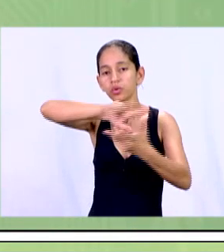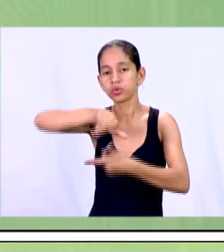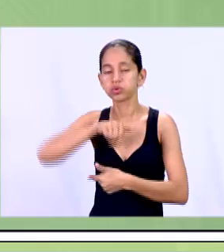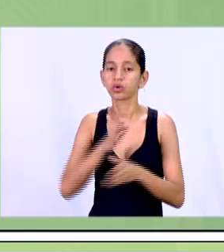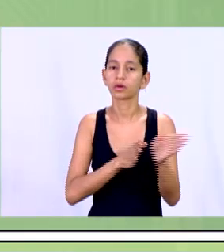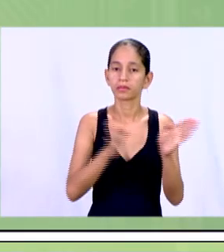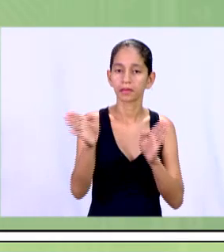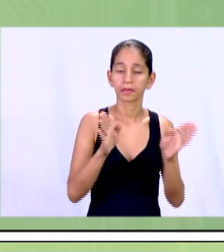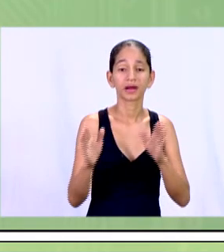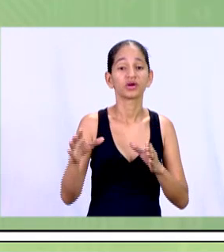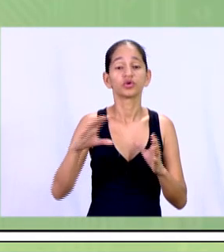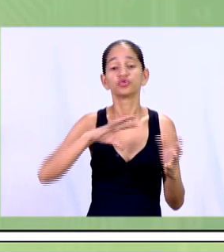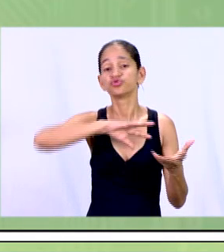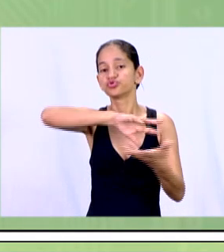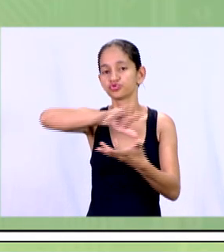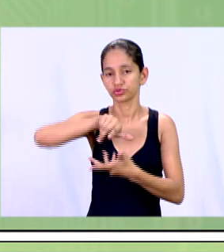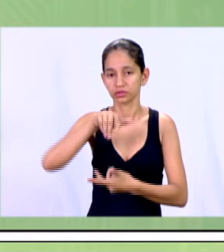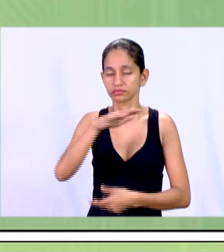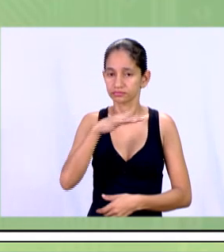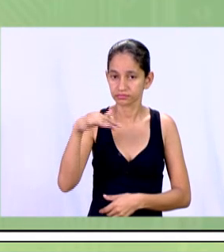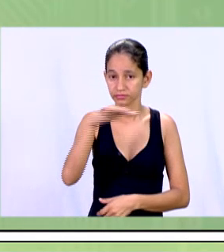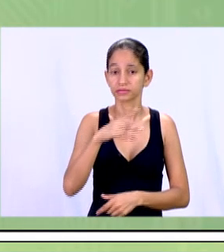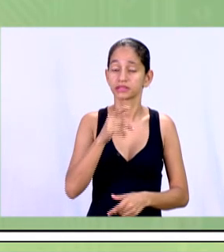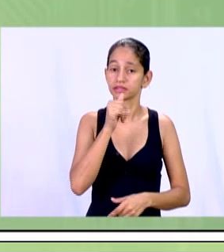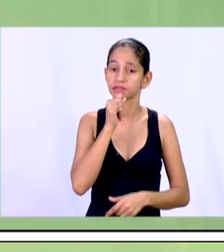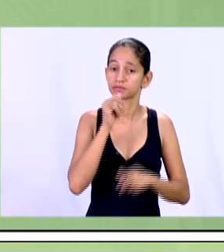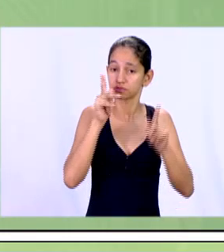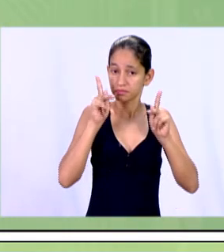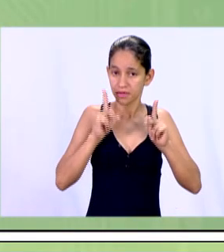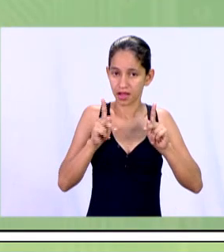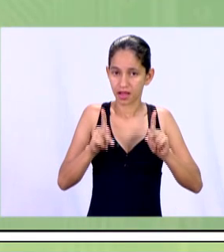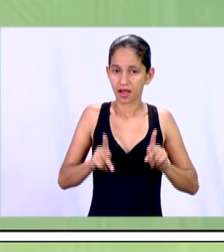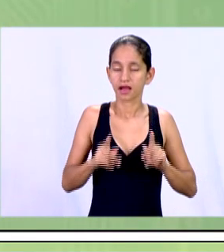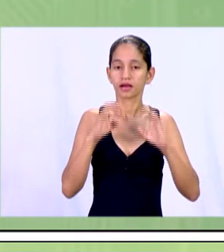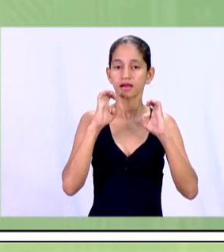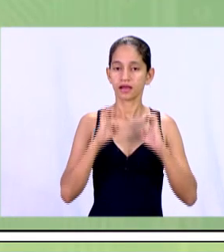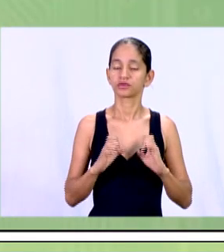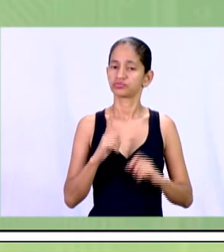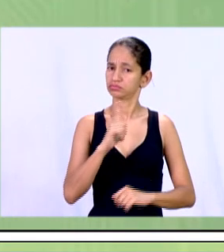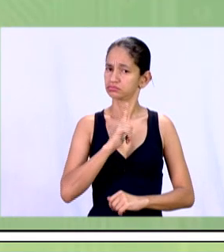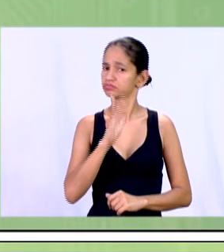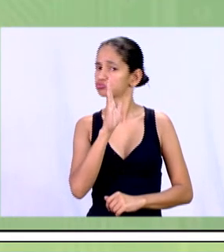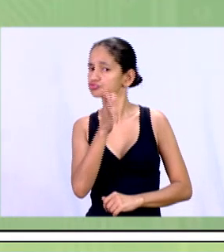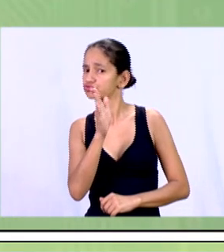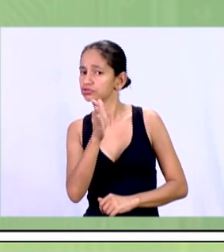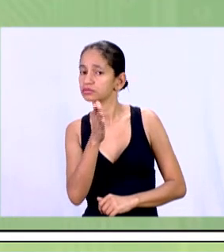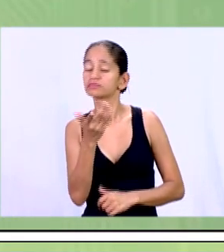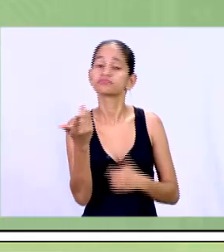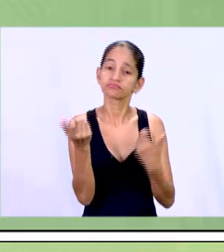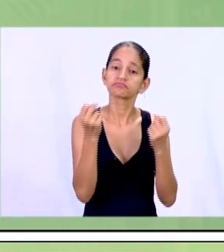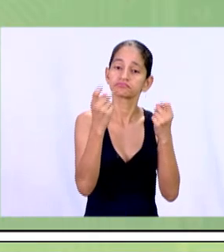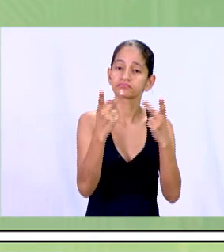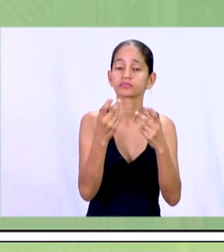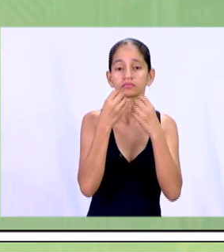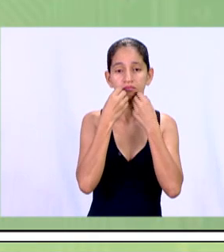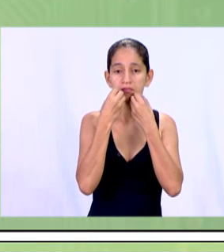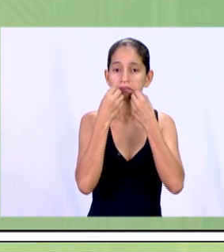da empresa. Uma postura ética dentro da empresa, né, é fundamental